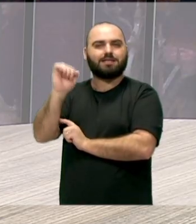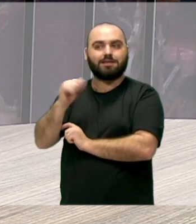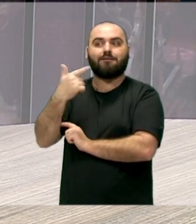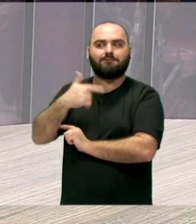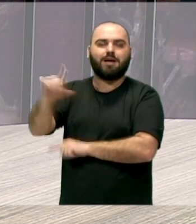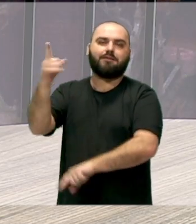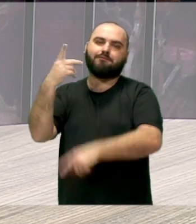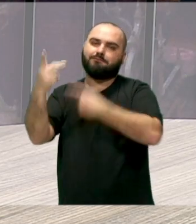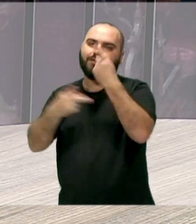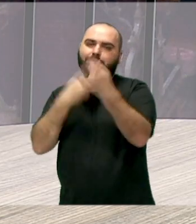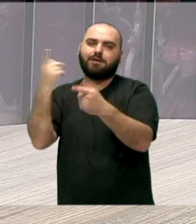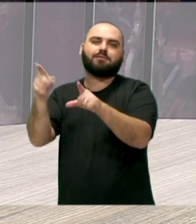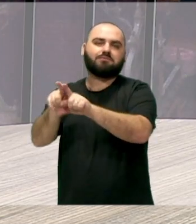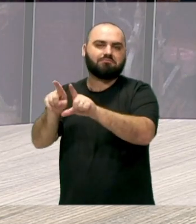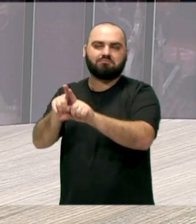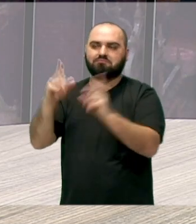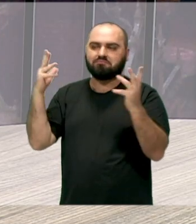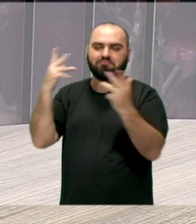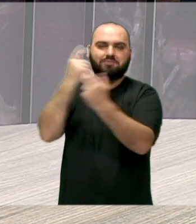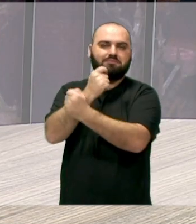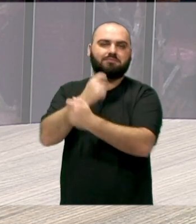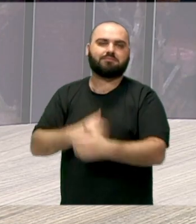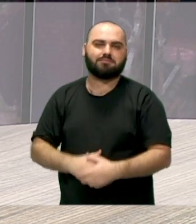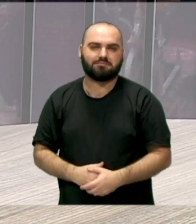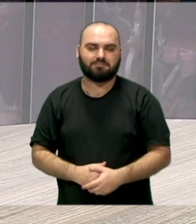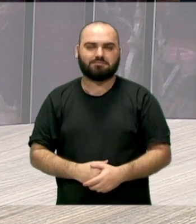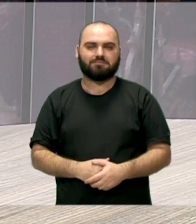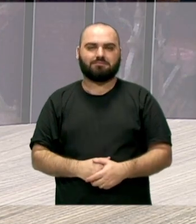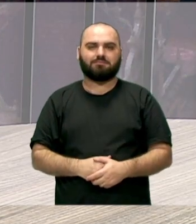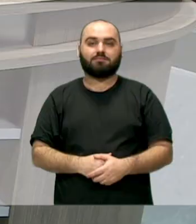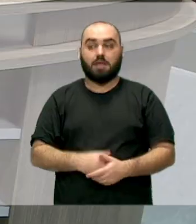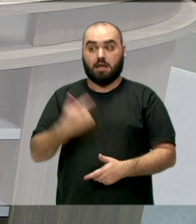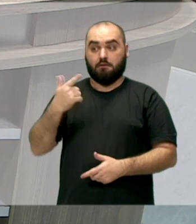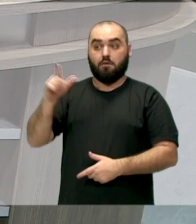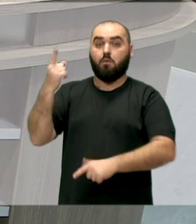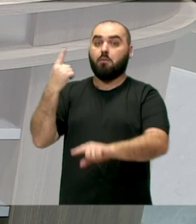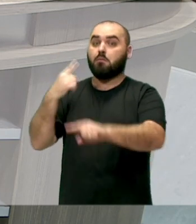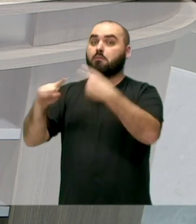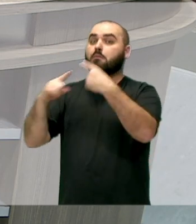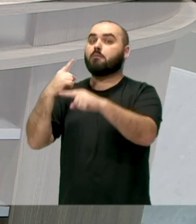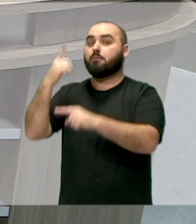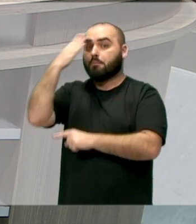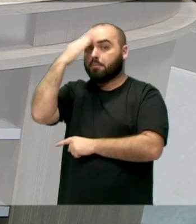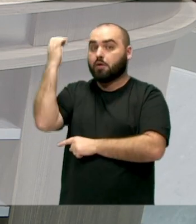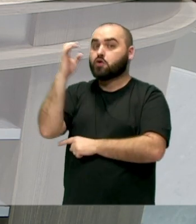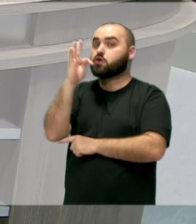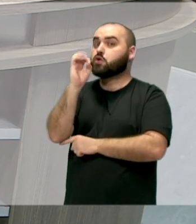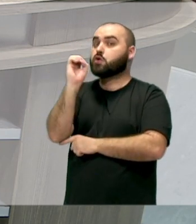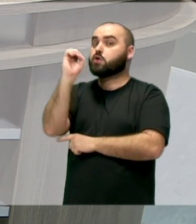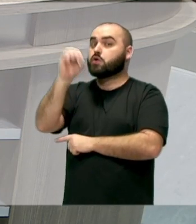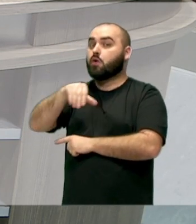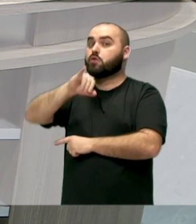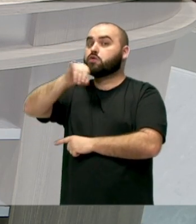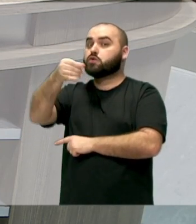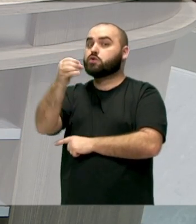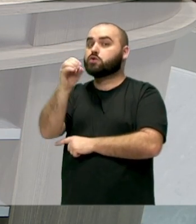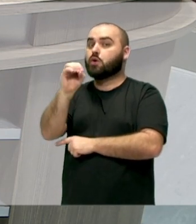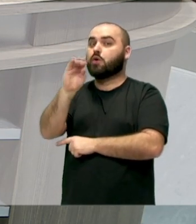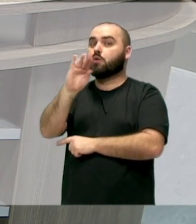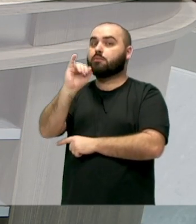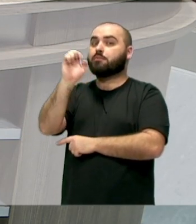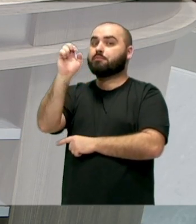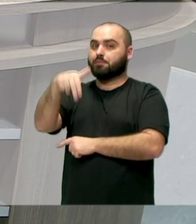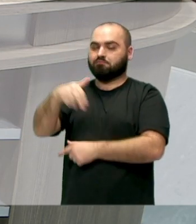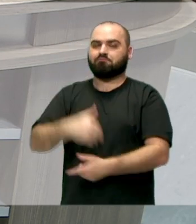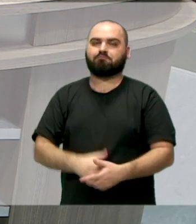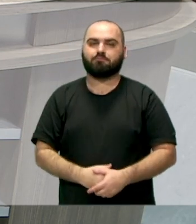E esse show eles cantam especificamente Tom Jobim. Então, assim, vale a pena assistir. Um outro encontro